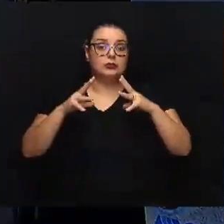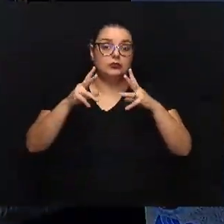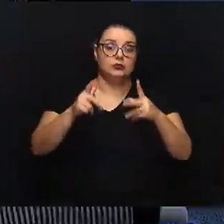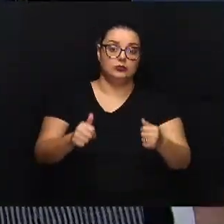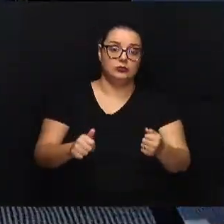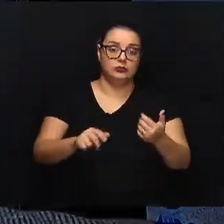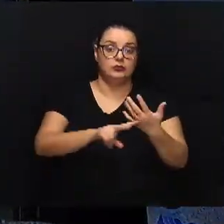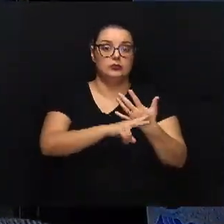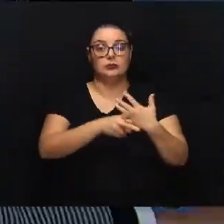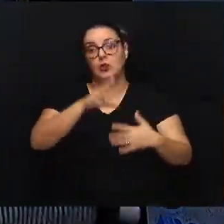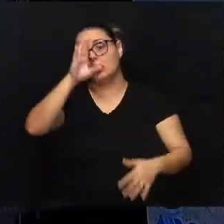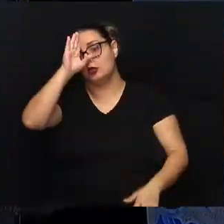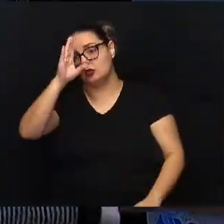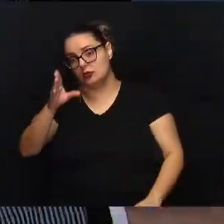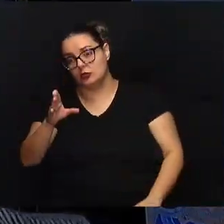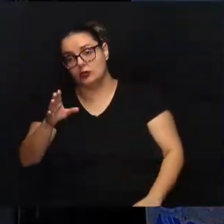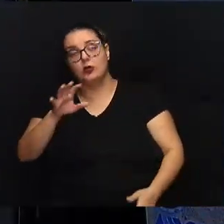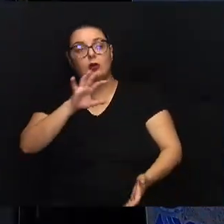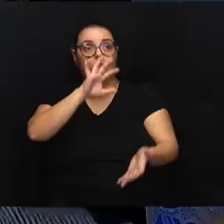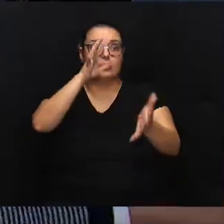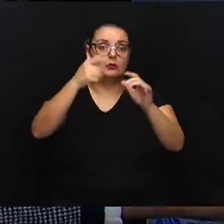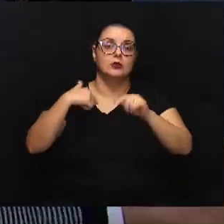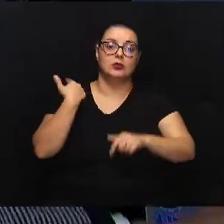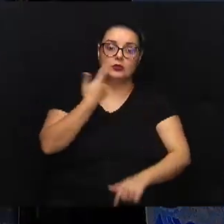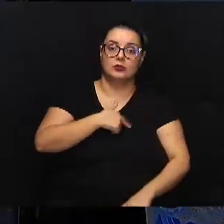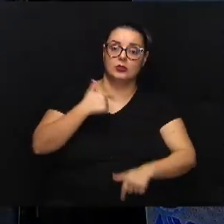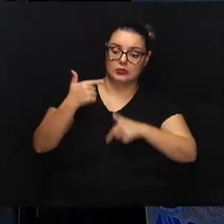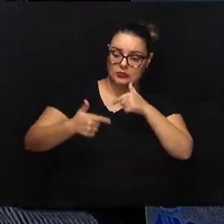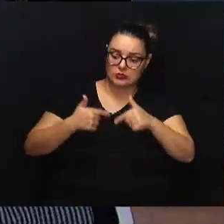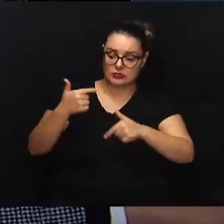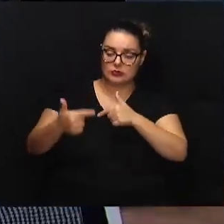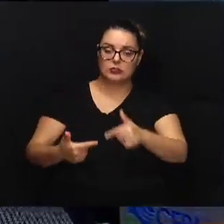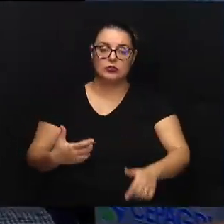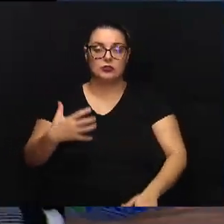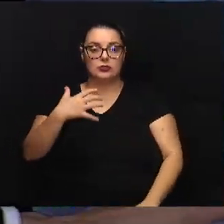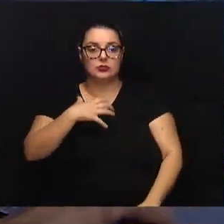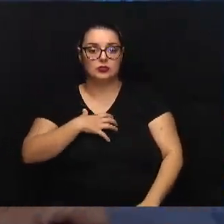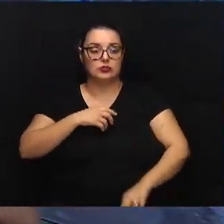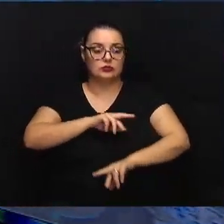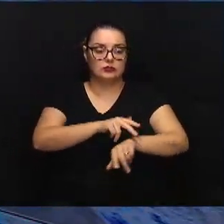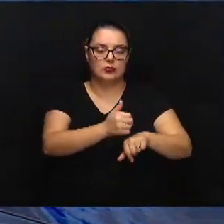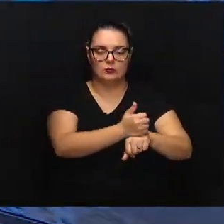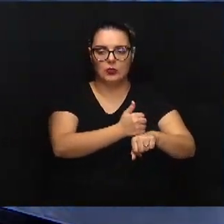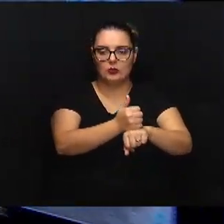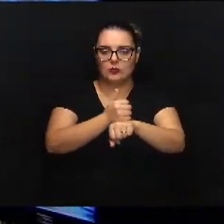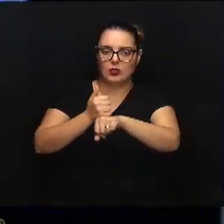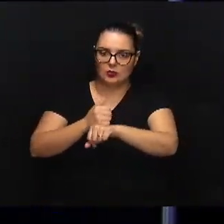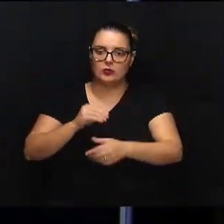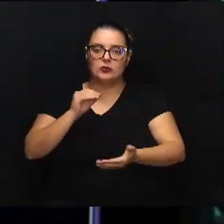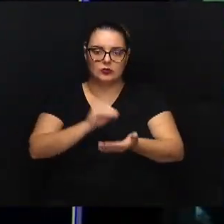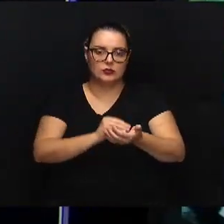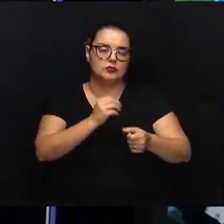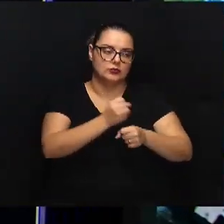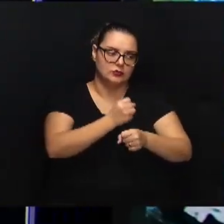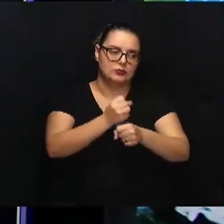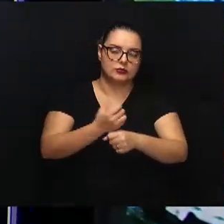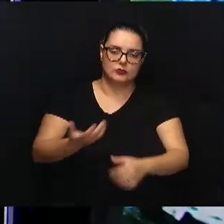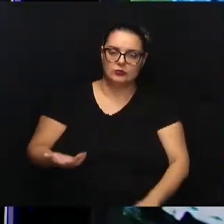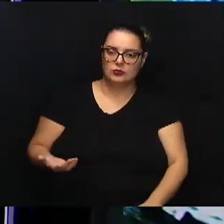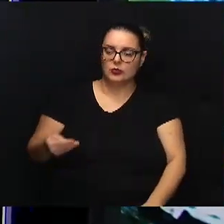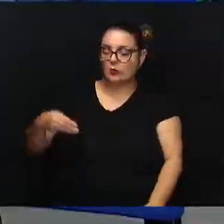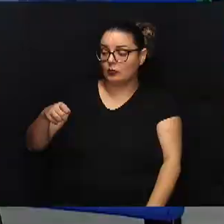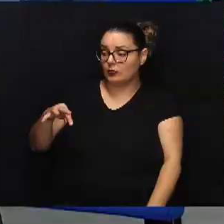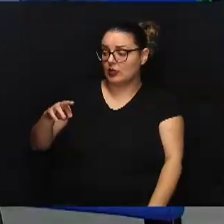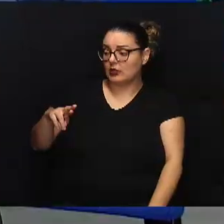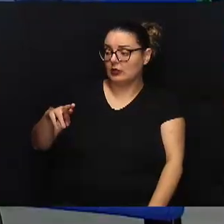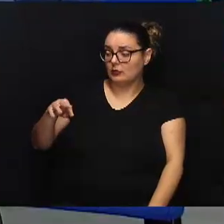impacto direto com relação ao clima e a gente vem trabalhando com isso de forma multidisciplinar, sobretudo nas últimas décadas. O